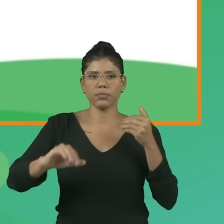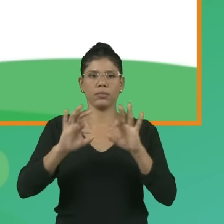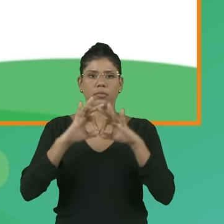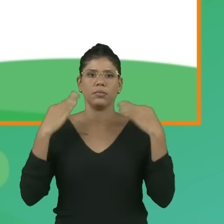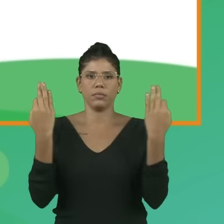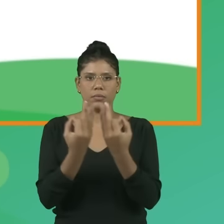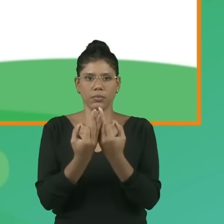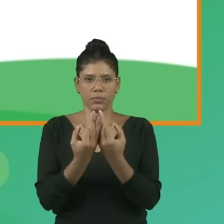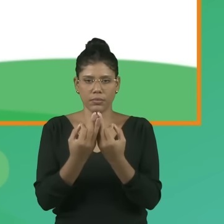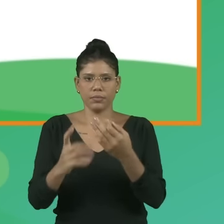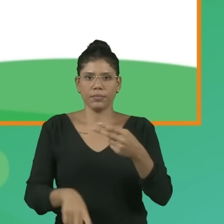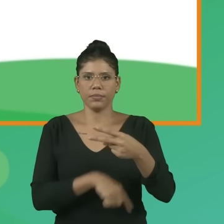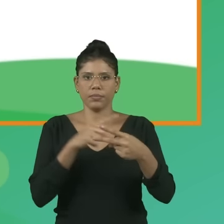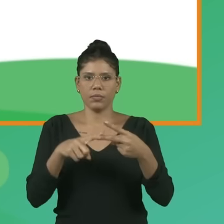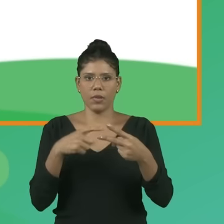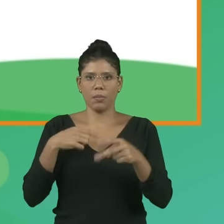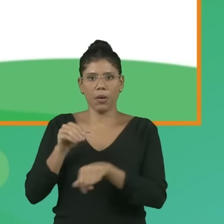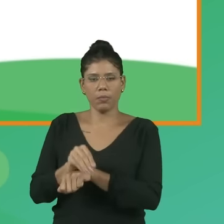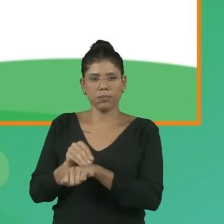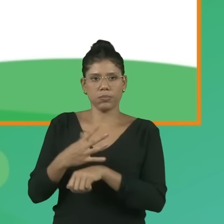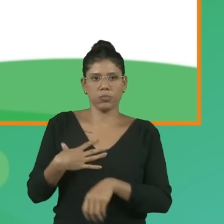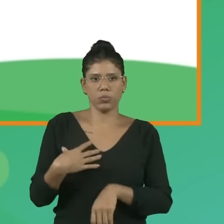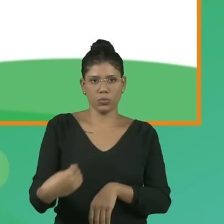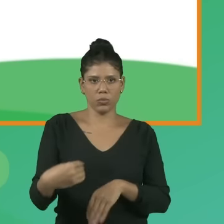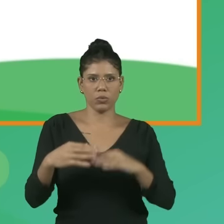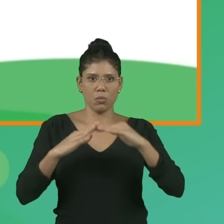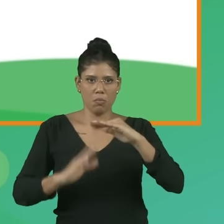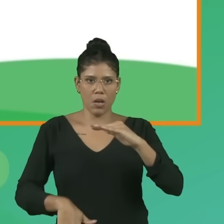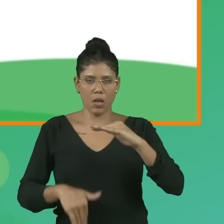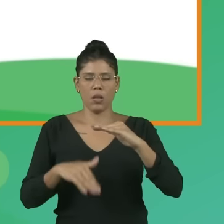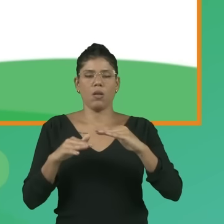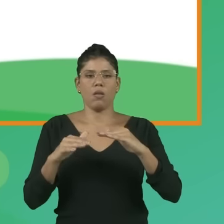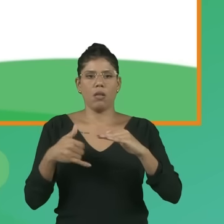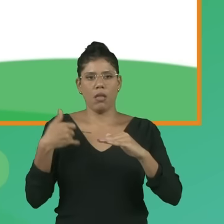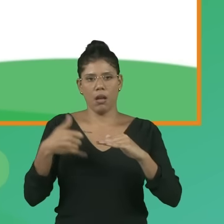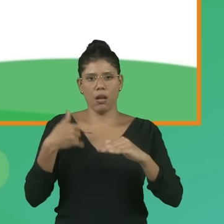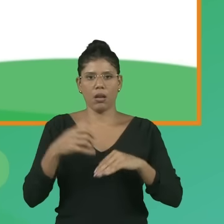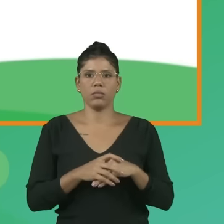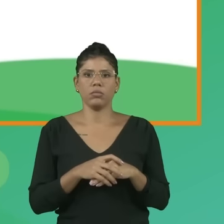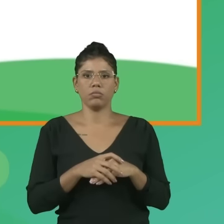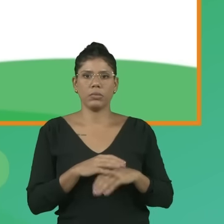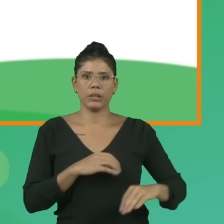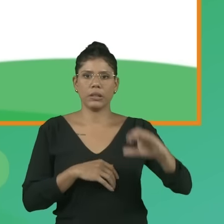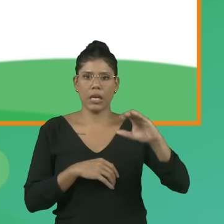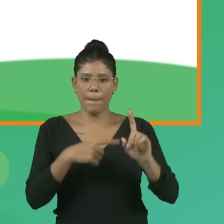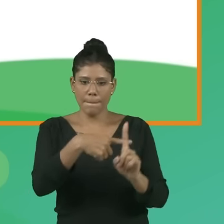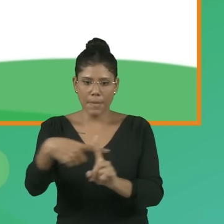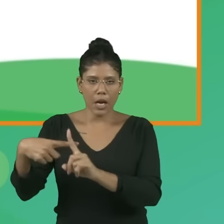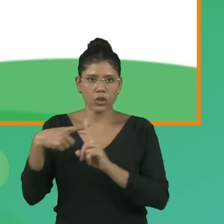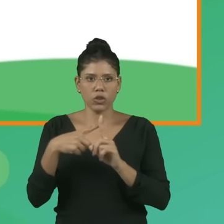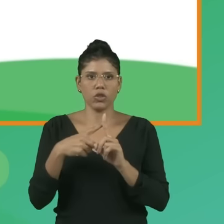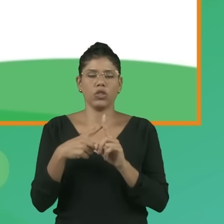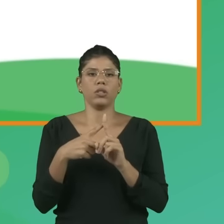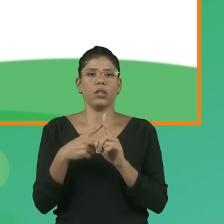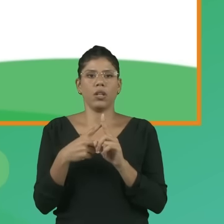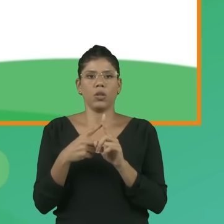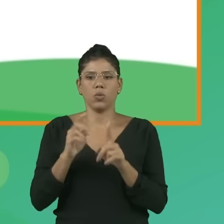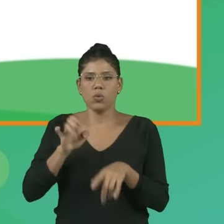integridade dos filhos menores, partilha de bens comuns, dignidade da pessoa humana e